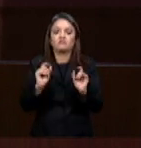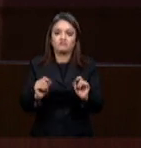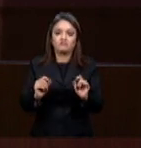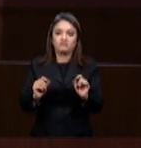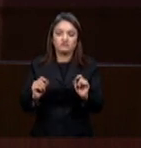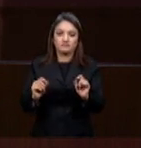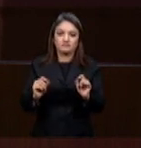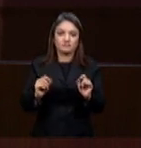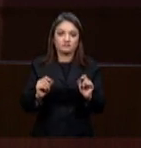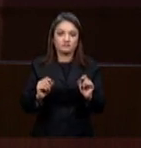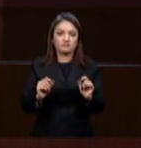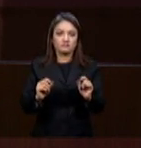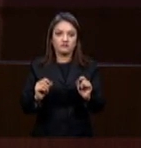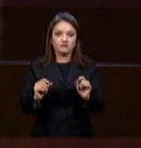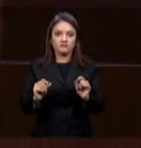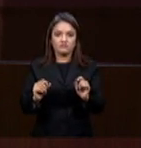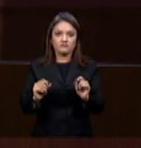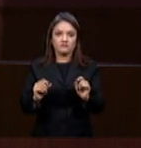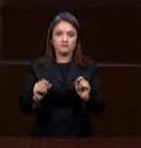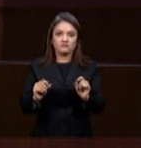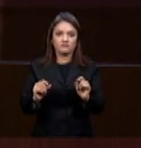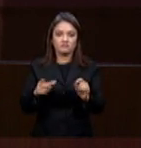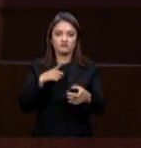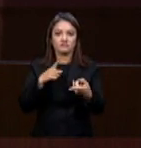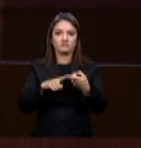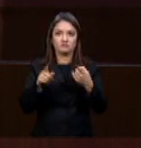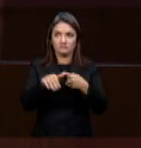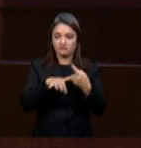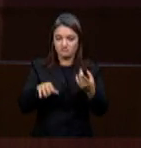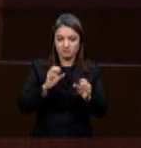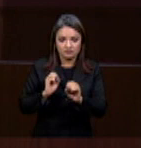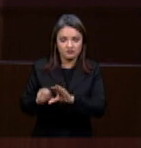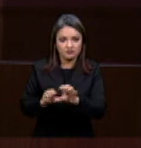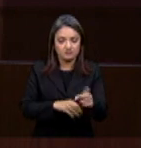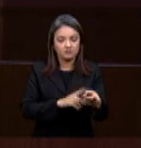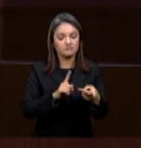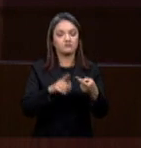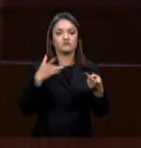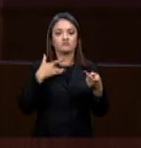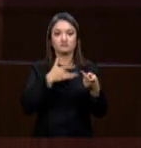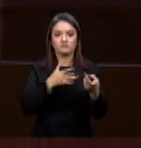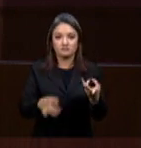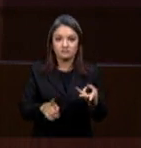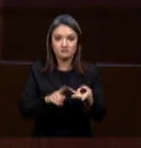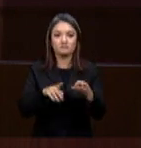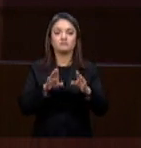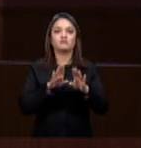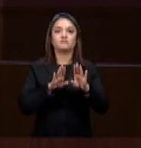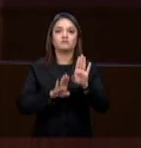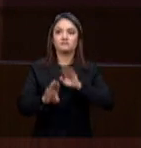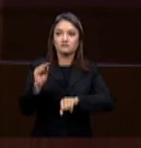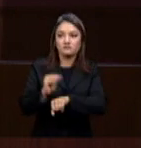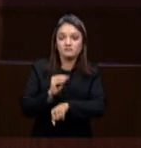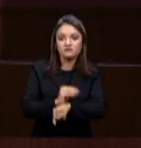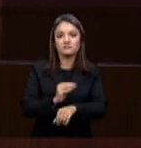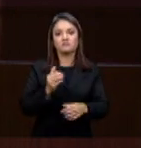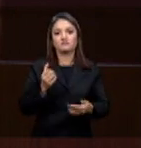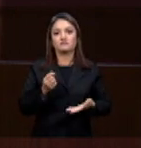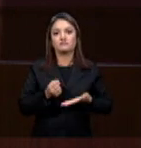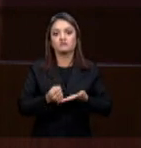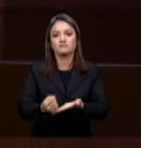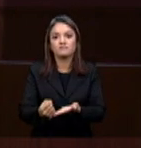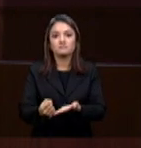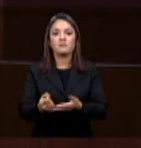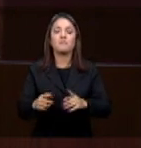como eu falei inicialmente dimensões de Educação de saúde de cuidados de assistência a